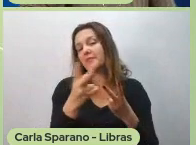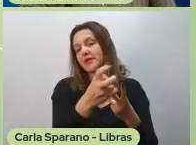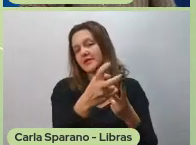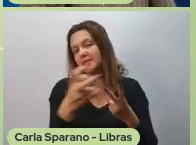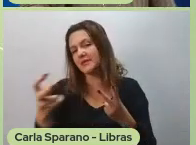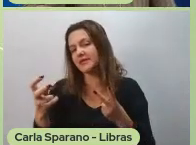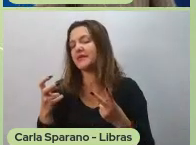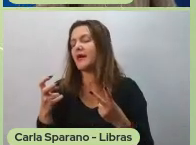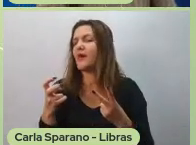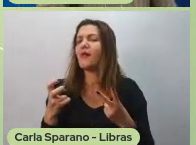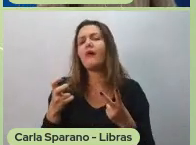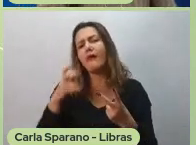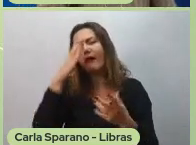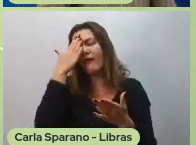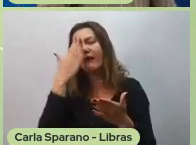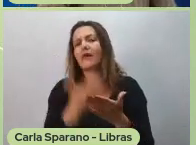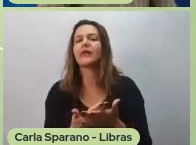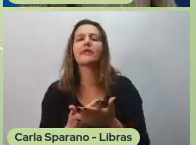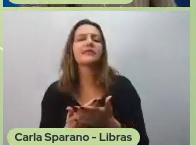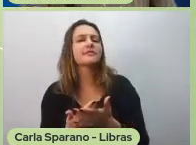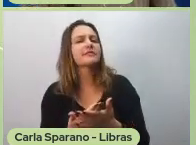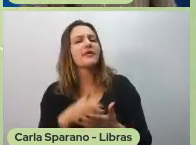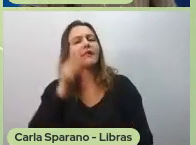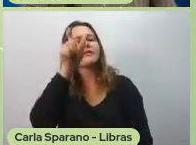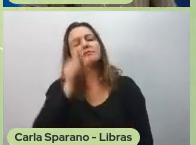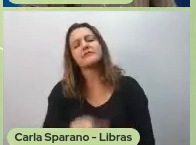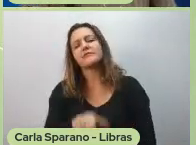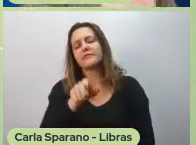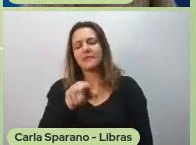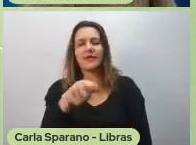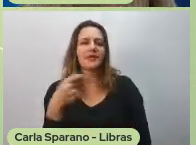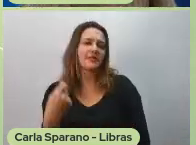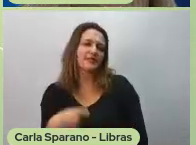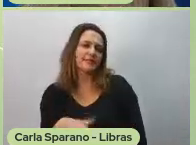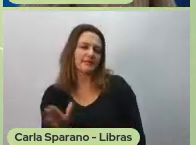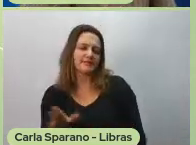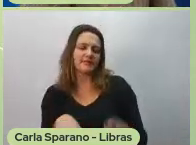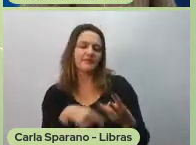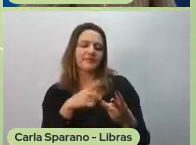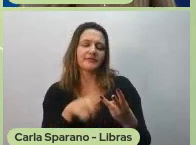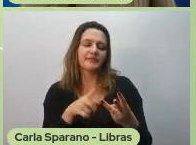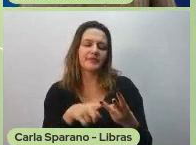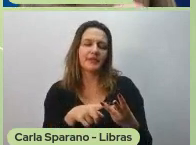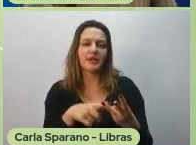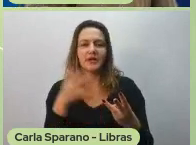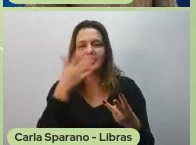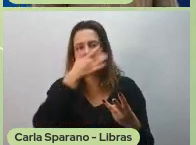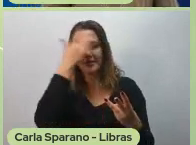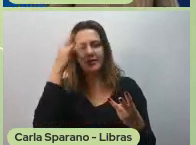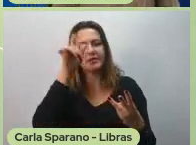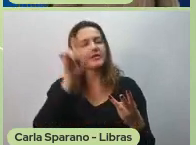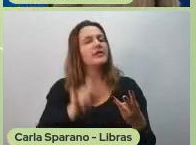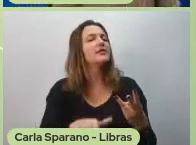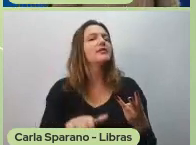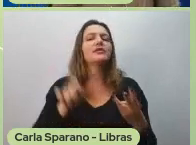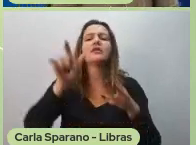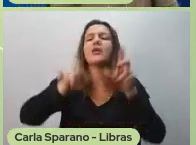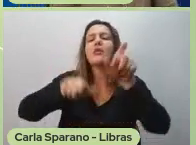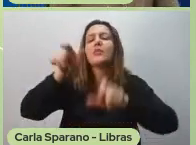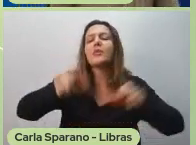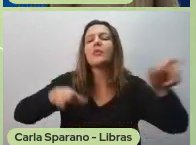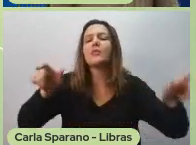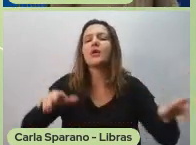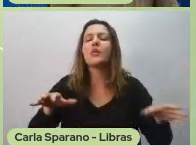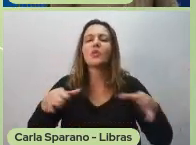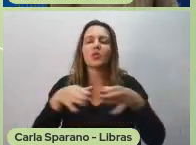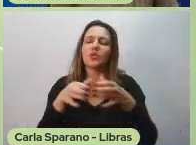e reforçar estereótipos sem uma base concreta de fatos. E o efeito de grupo, de seguir o